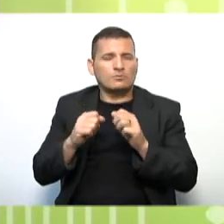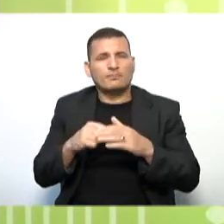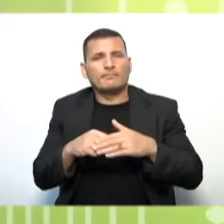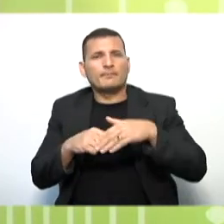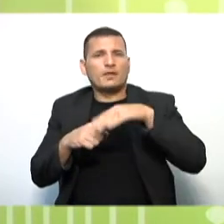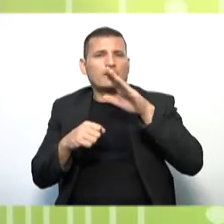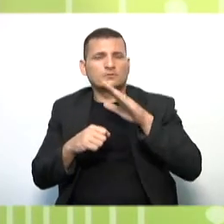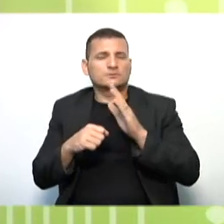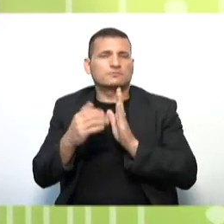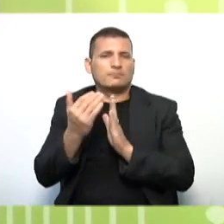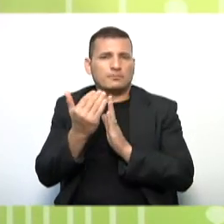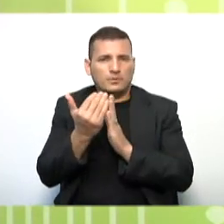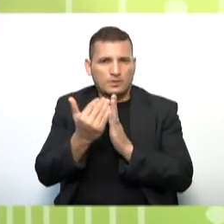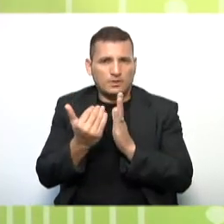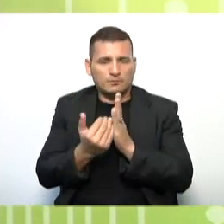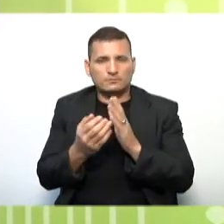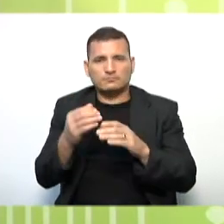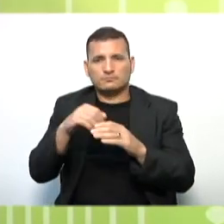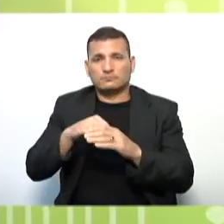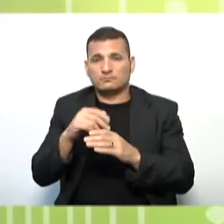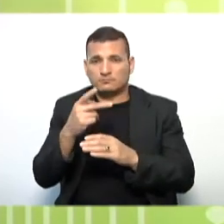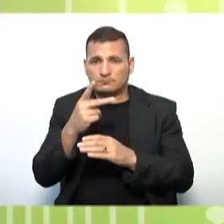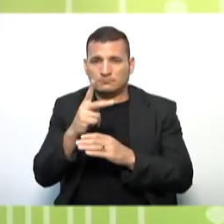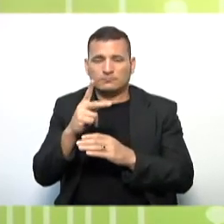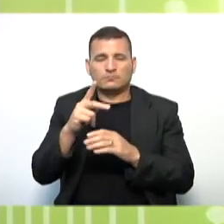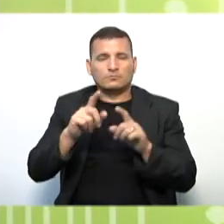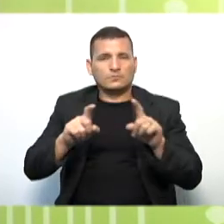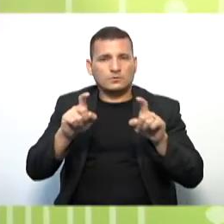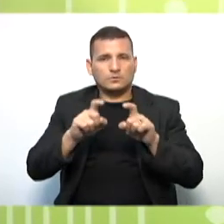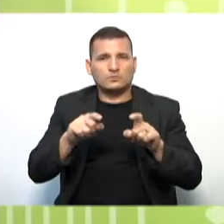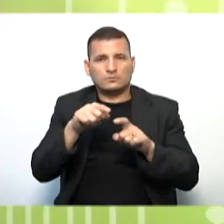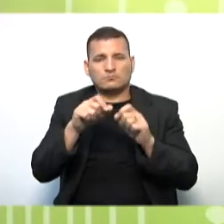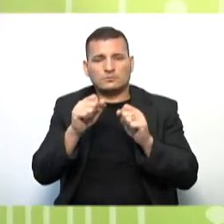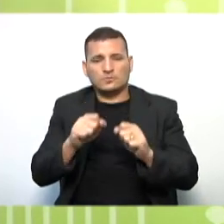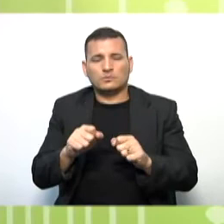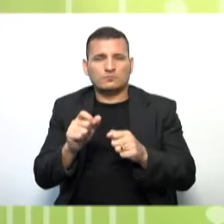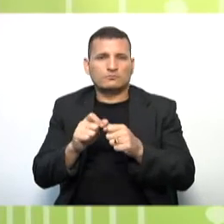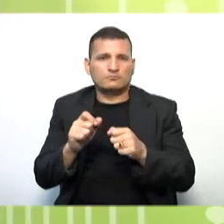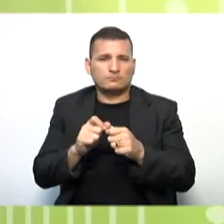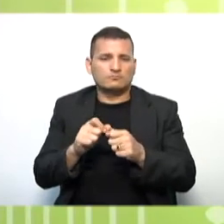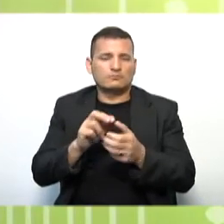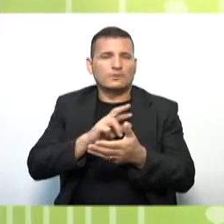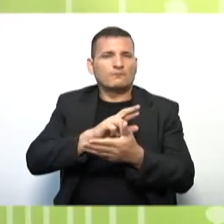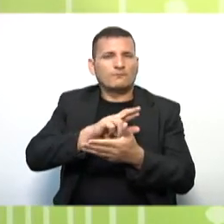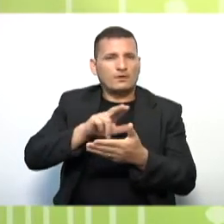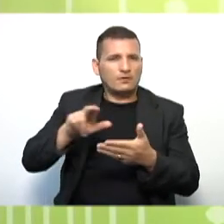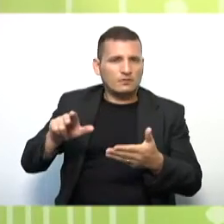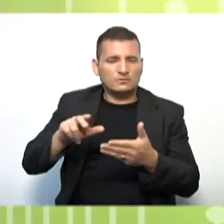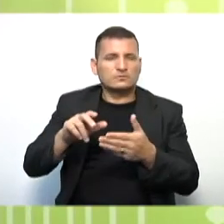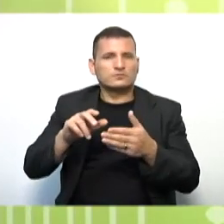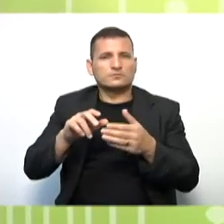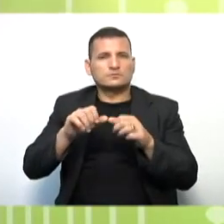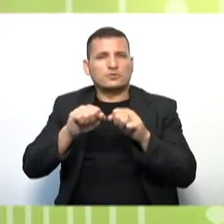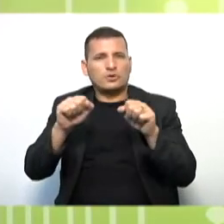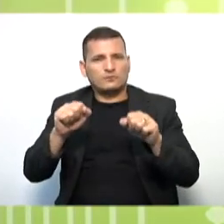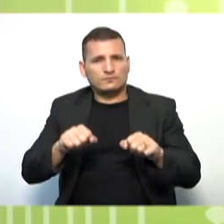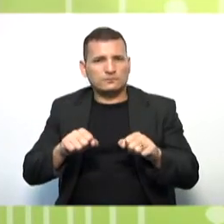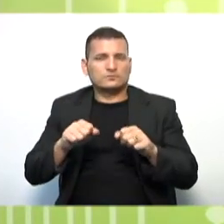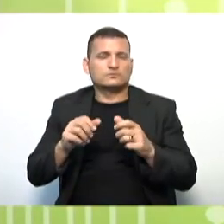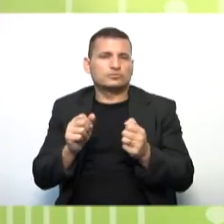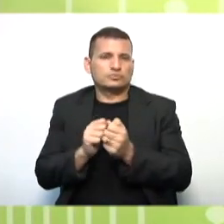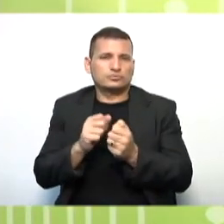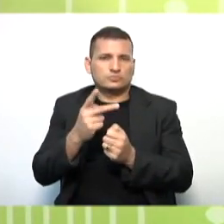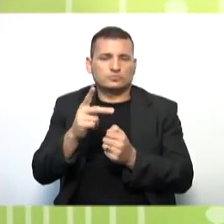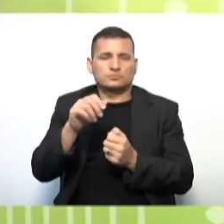programas, né, no seu computador, que você vai poder executar muito mais softwares no seu sistema, junto com